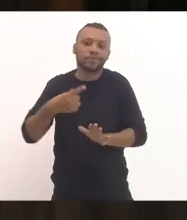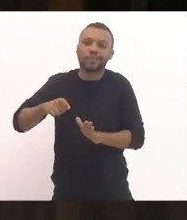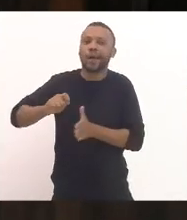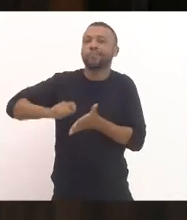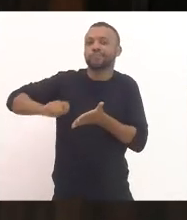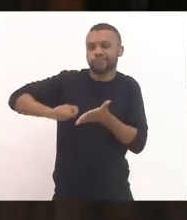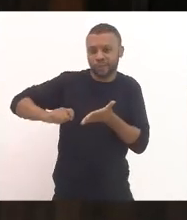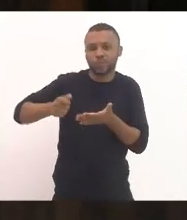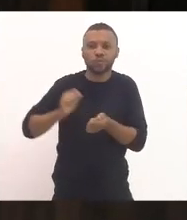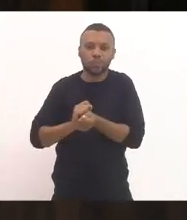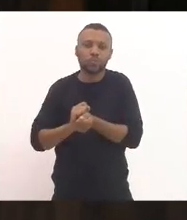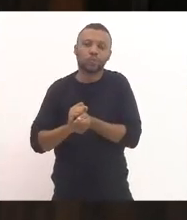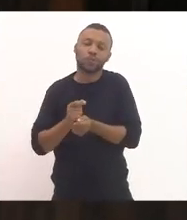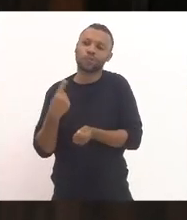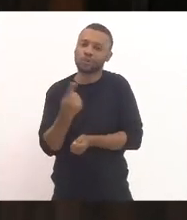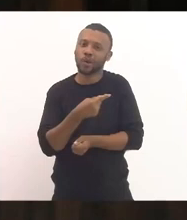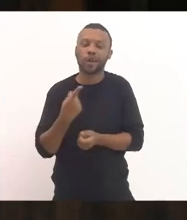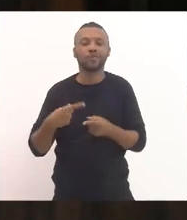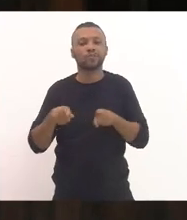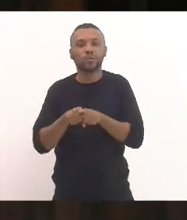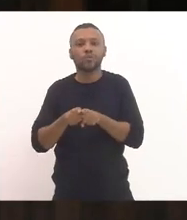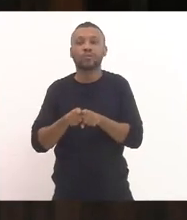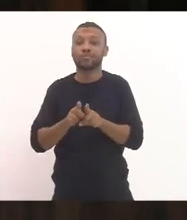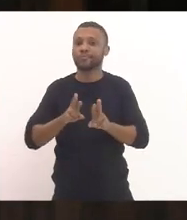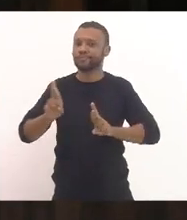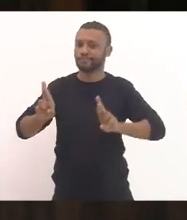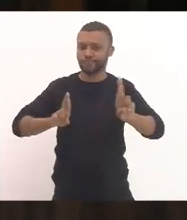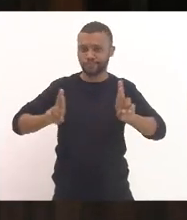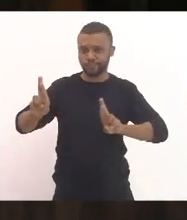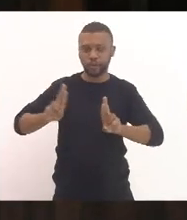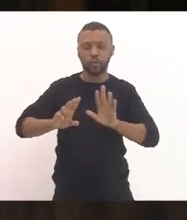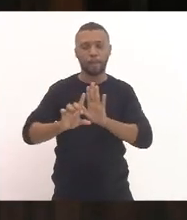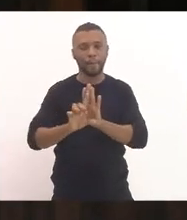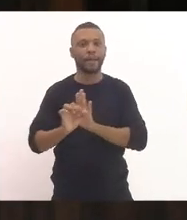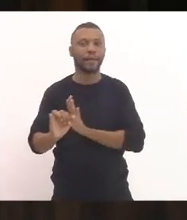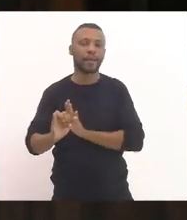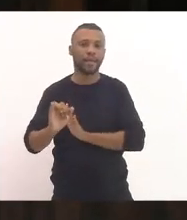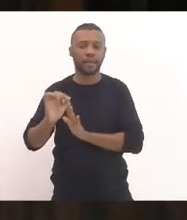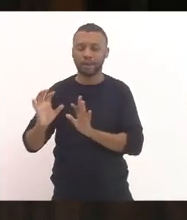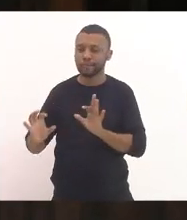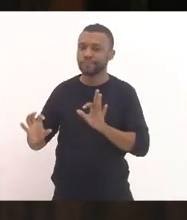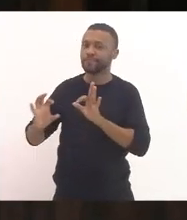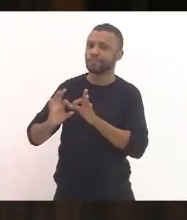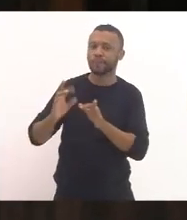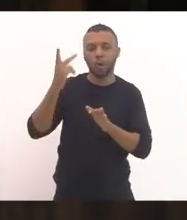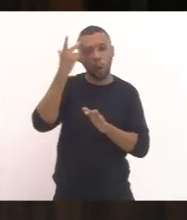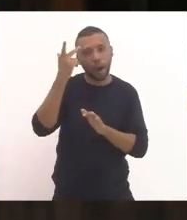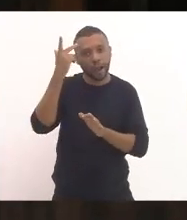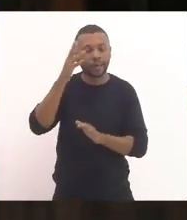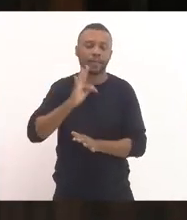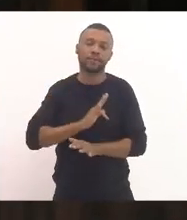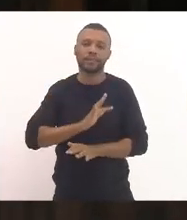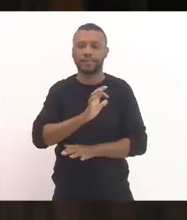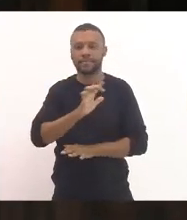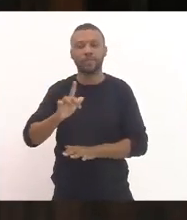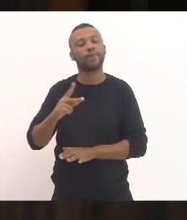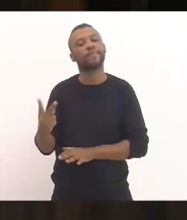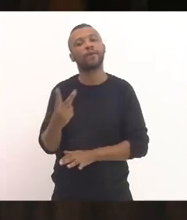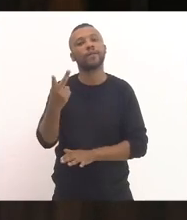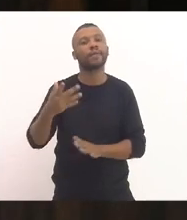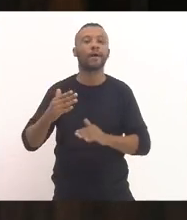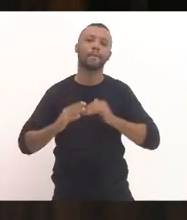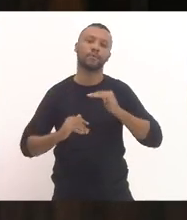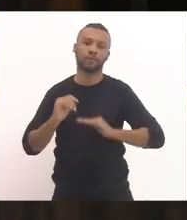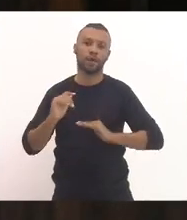escrevendo coroa tipo aqui junto com todas as representações uma lei orgânica da polícia civil que valoriza a carreira